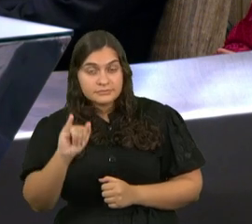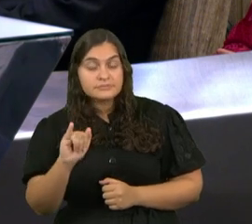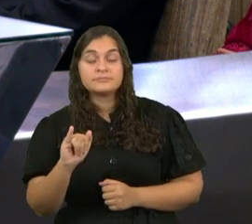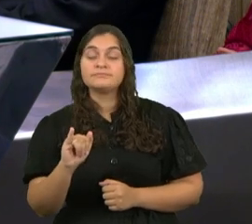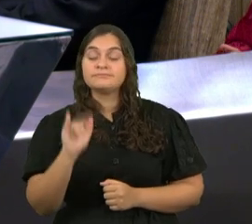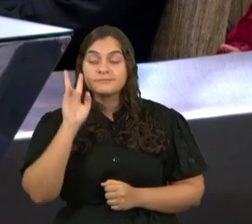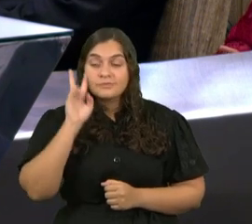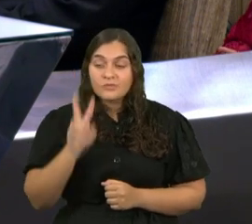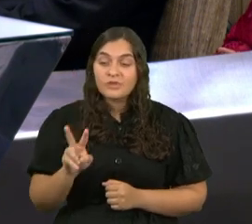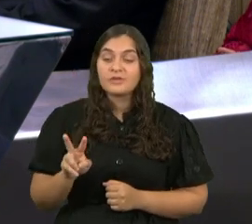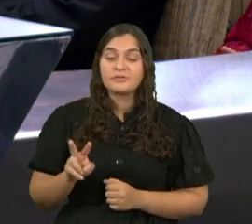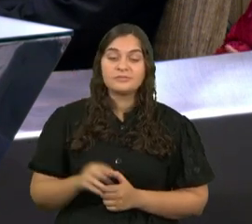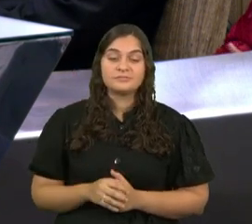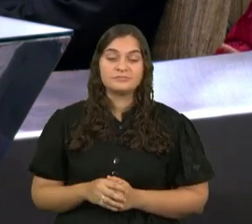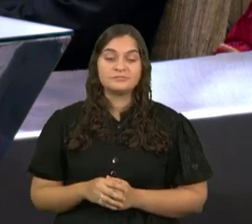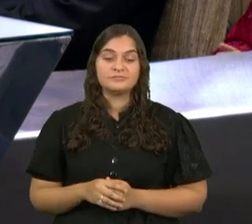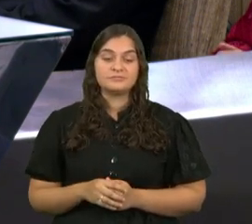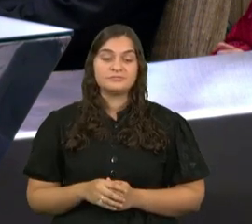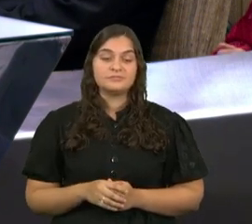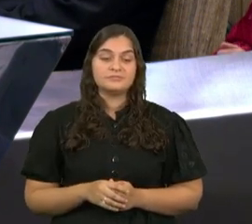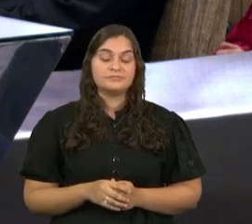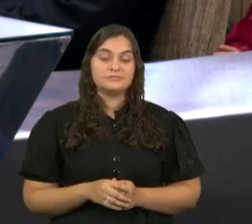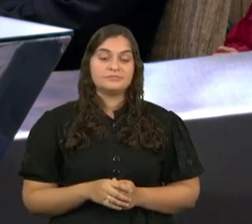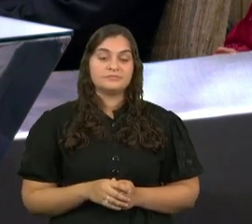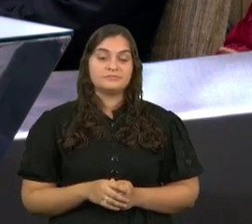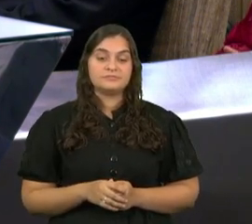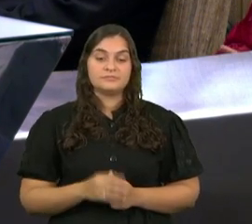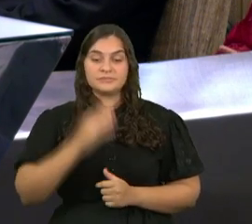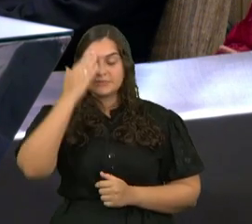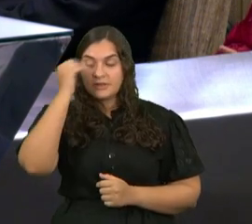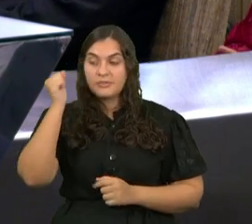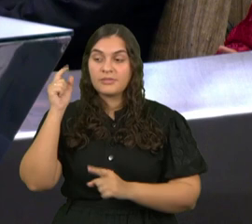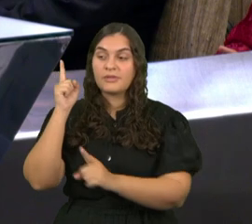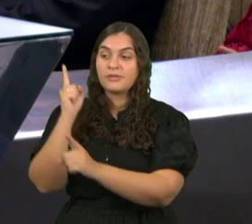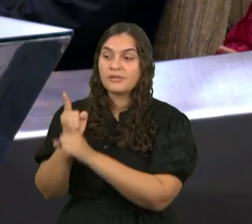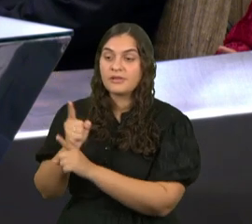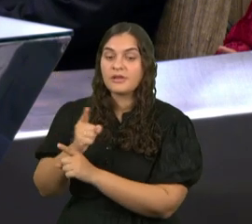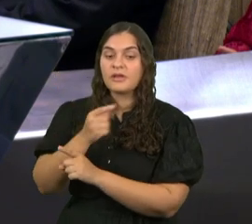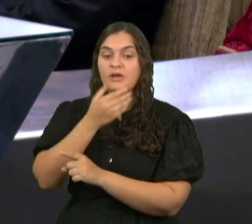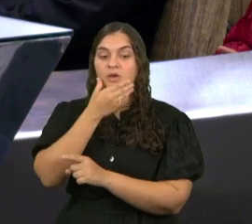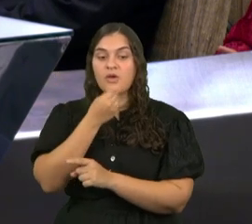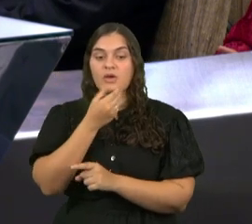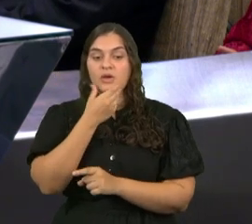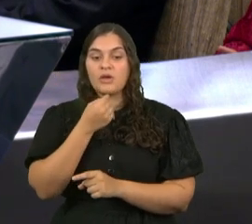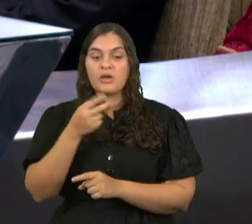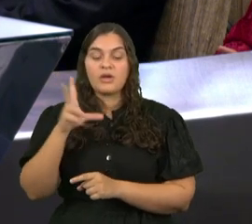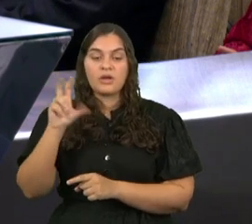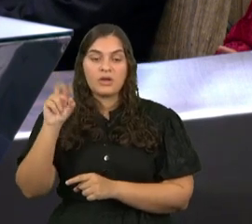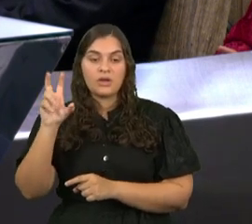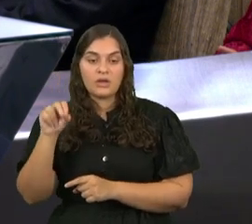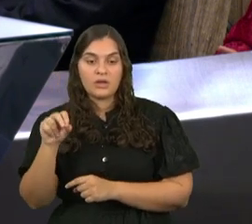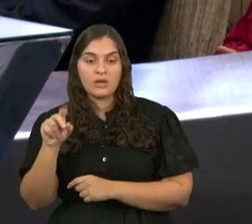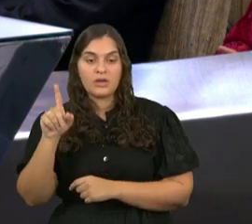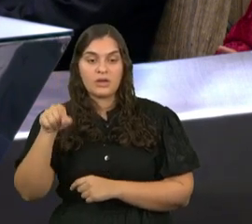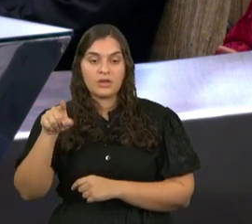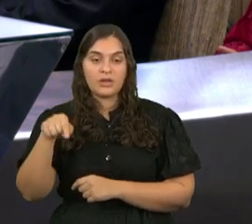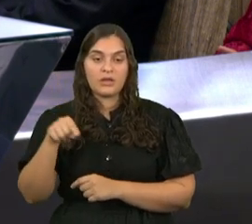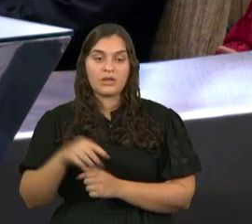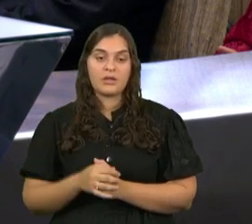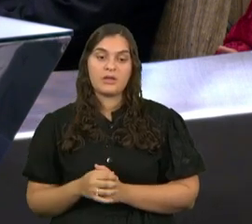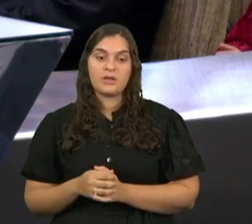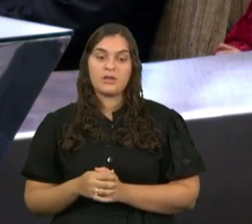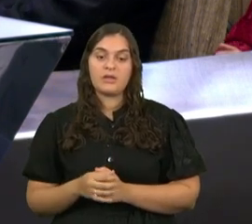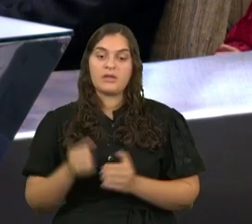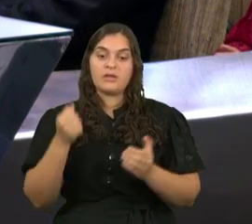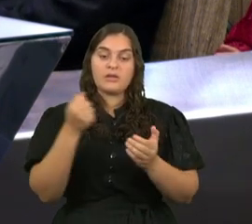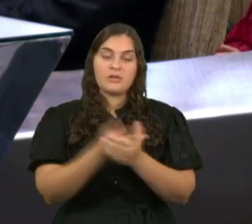Beatriz, faz quando sabe que vai encontrar o avô, é comprar uma caixa de